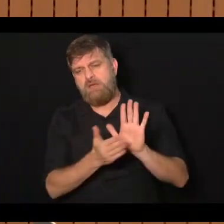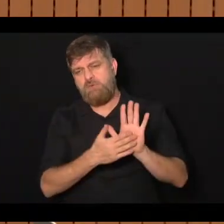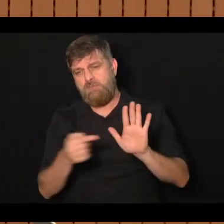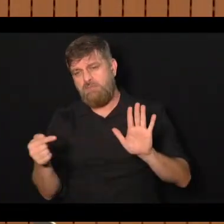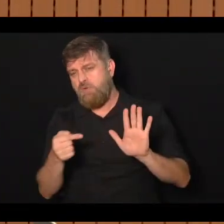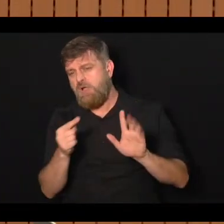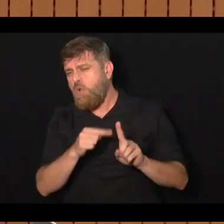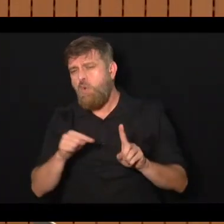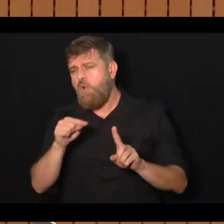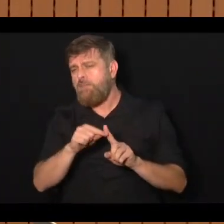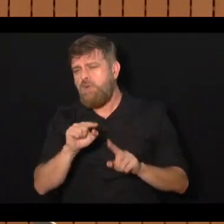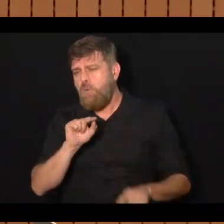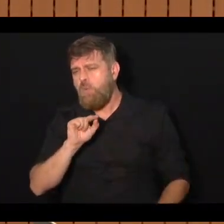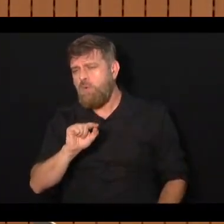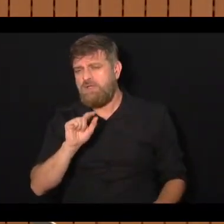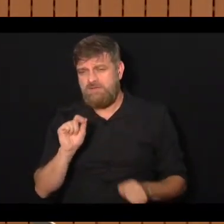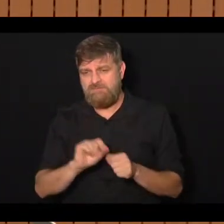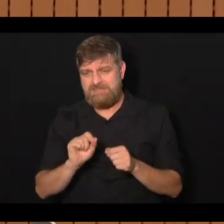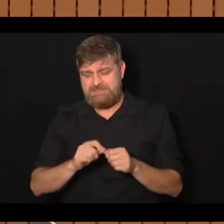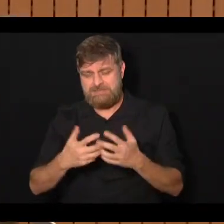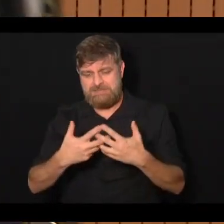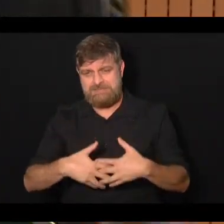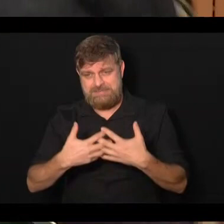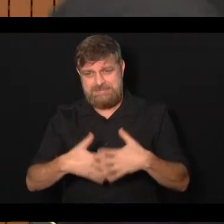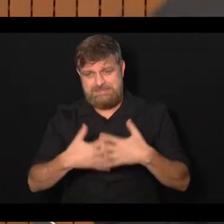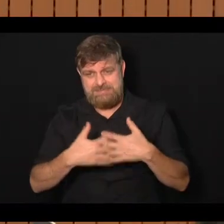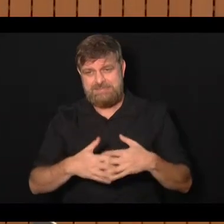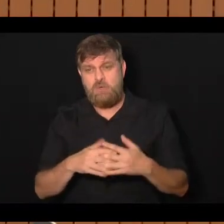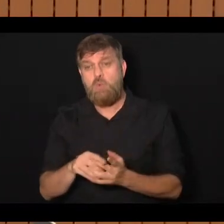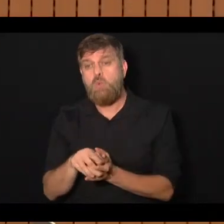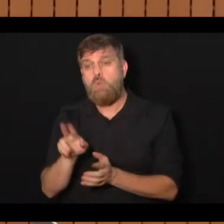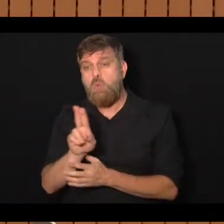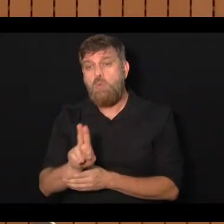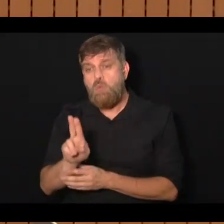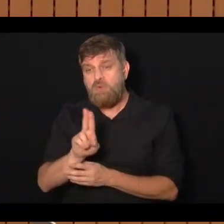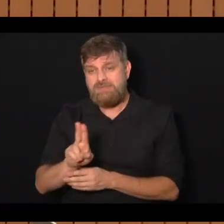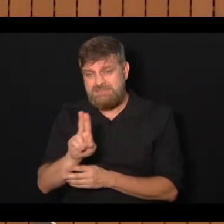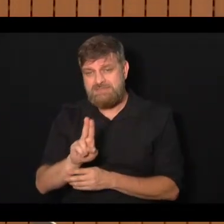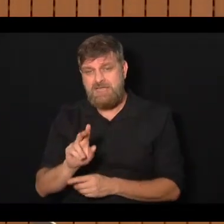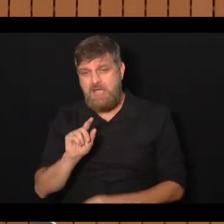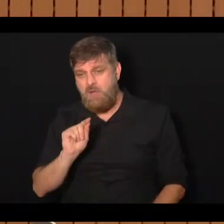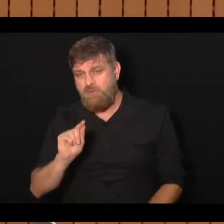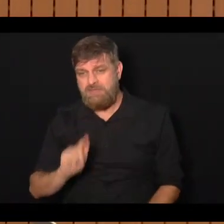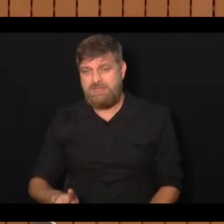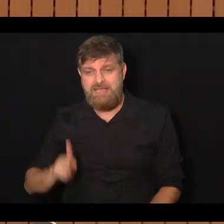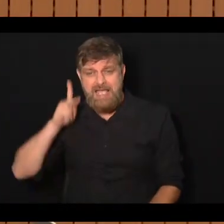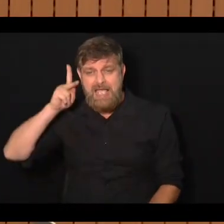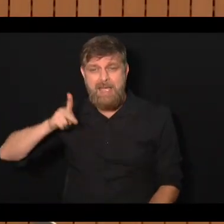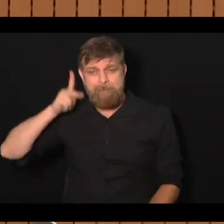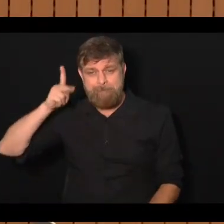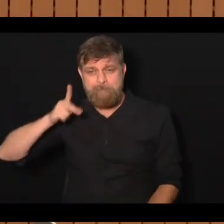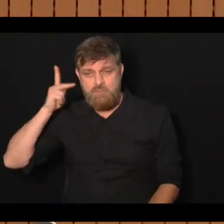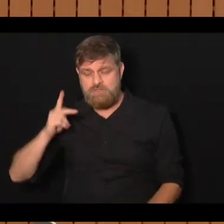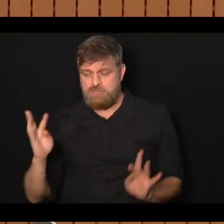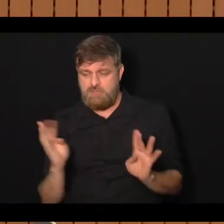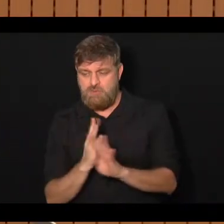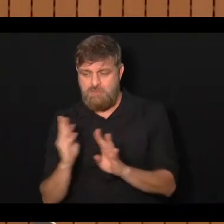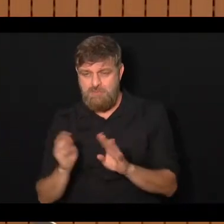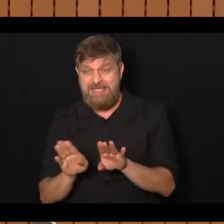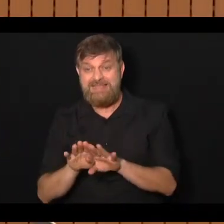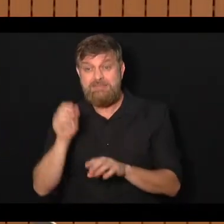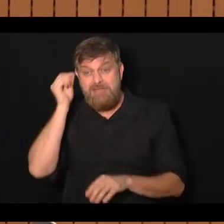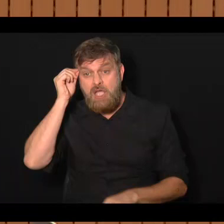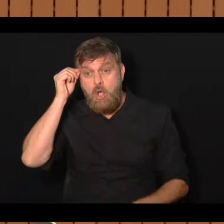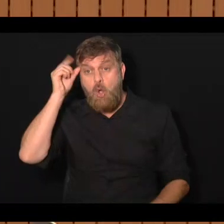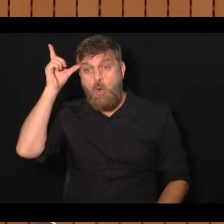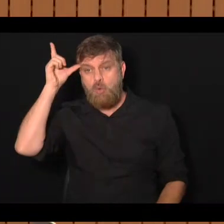visa fomentar a efetiva utilização de um importante instrumento da política urbanística e cultural aqui da nossa